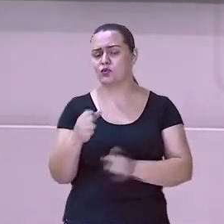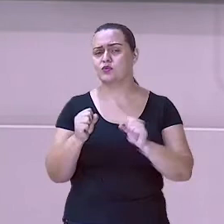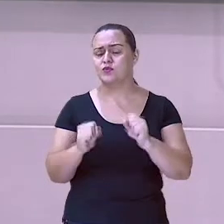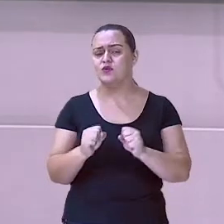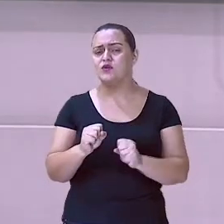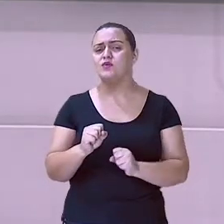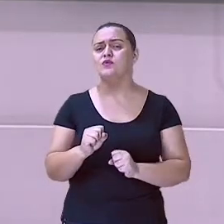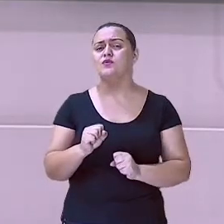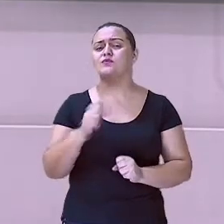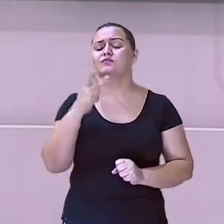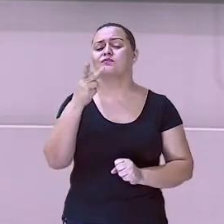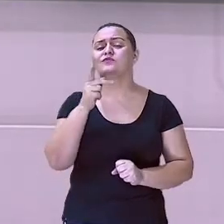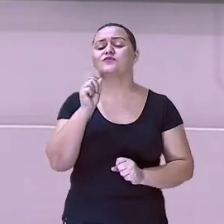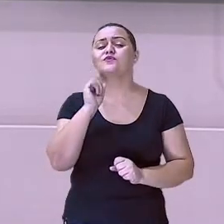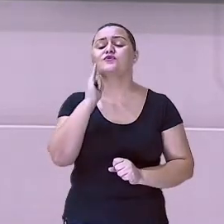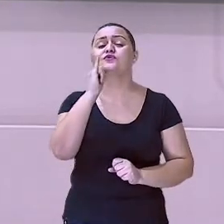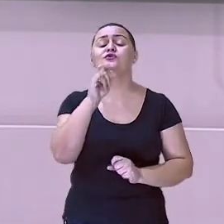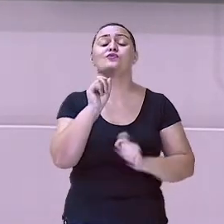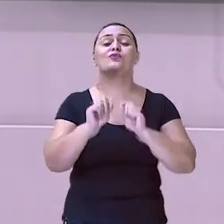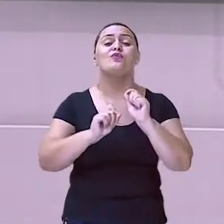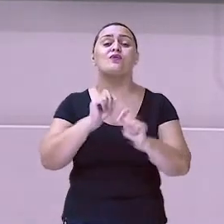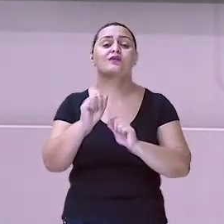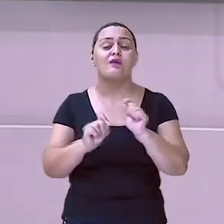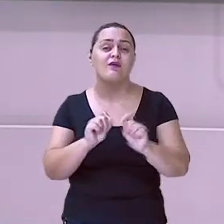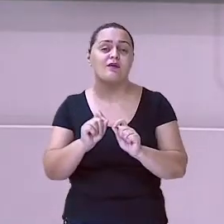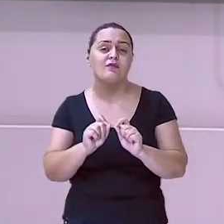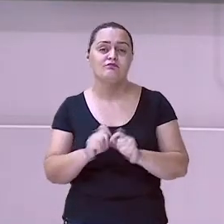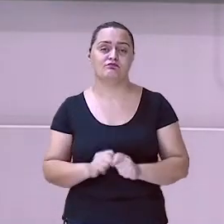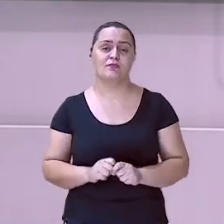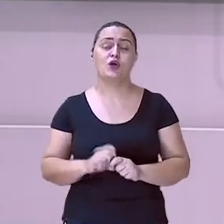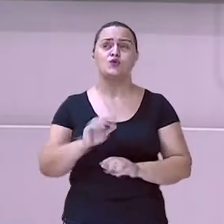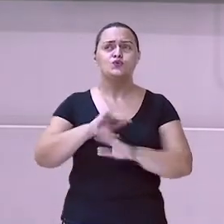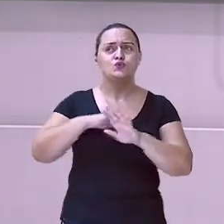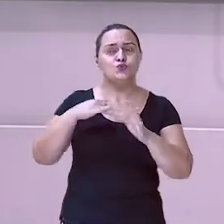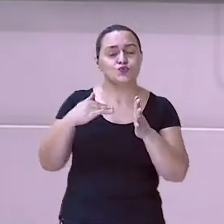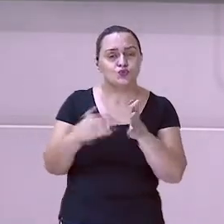é graças a tudo que o europeu que aqui